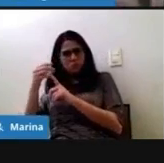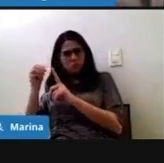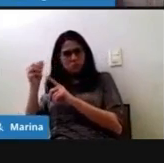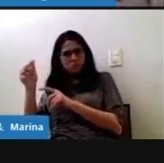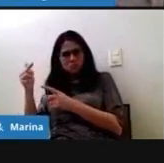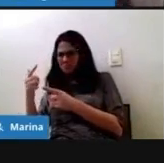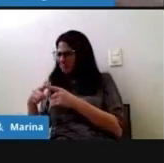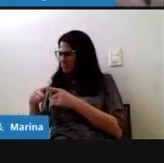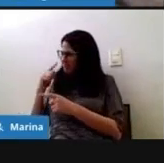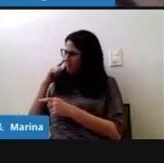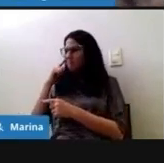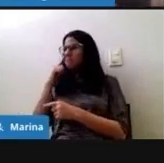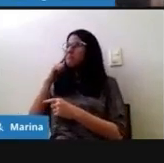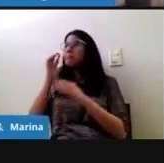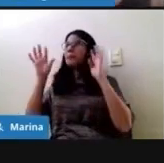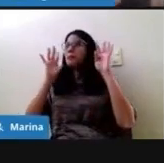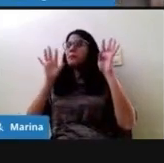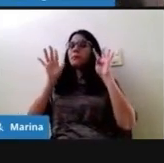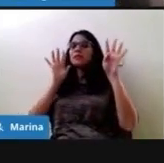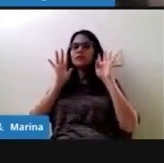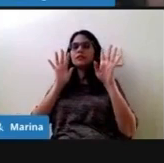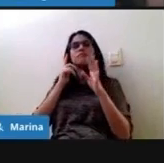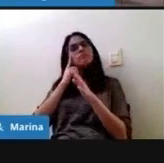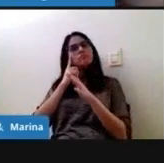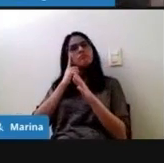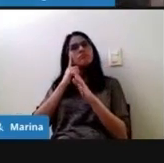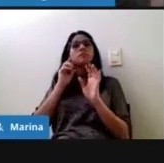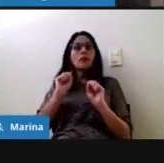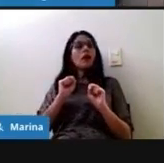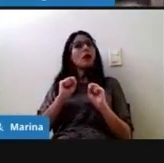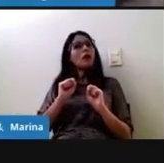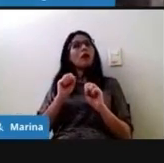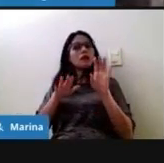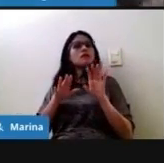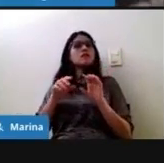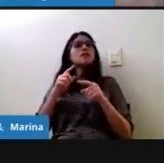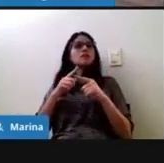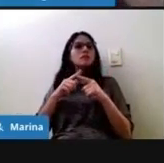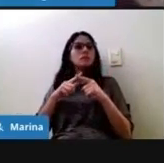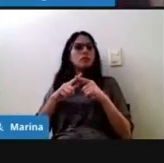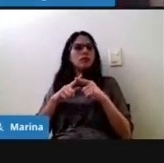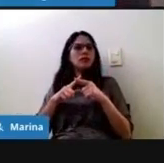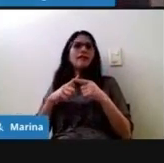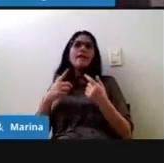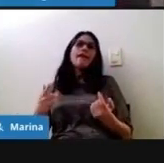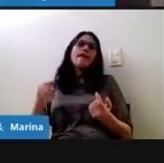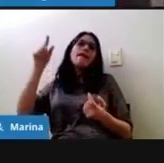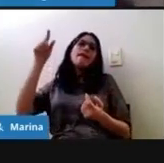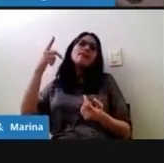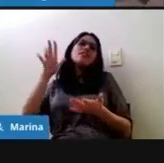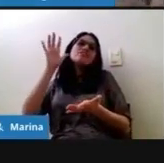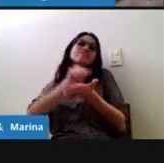né? E aí nós podemos ter várias justificativas, né? Uma delas é o subregistro dessas doenças no